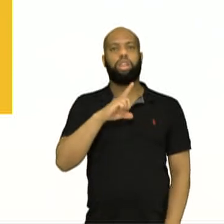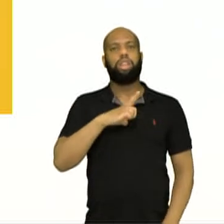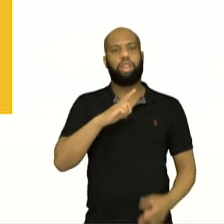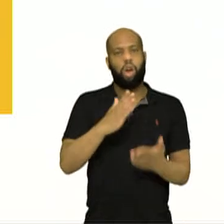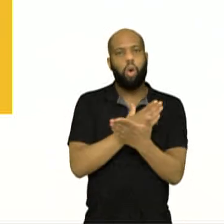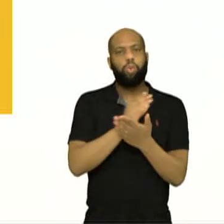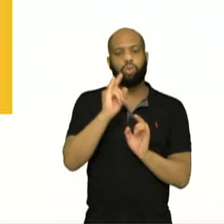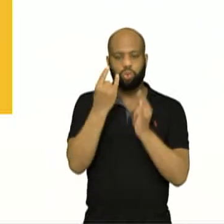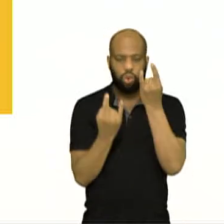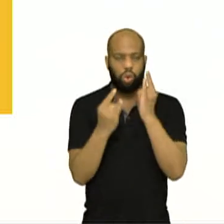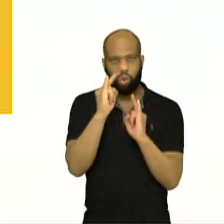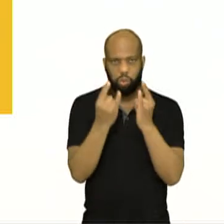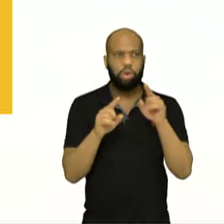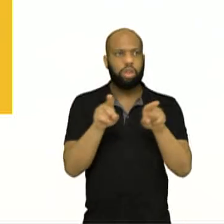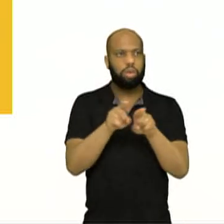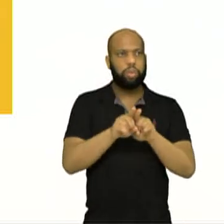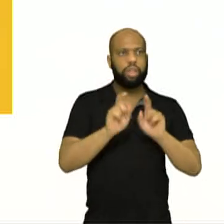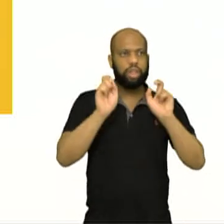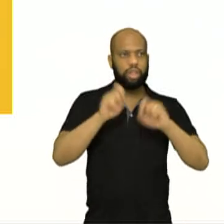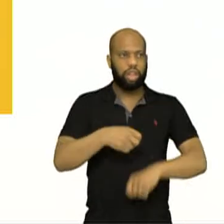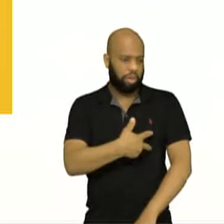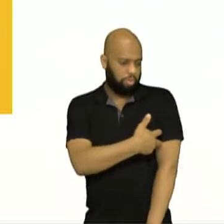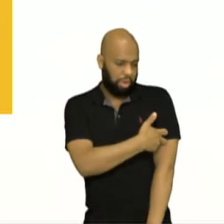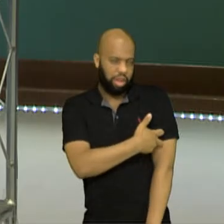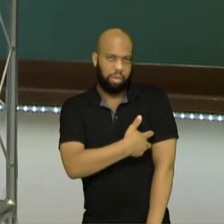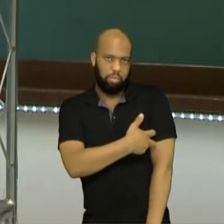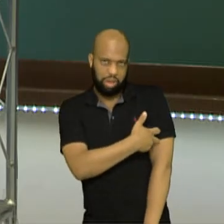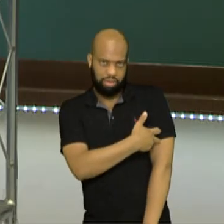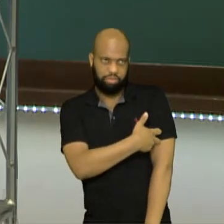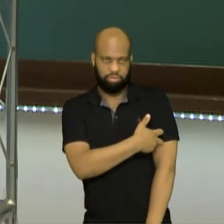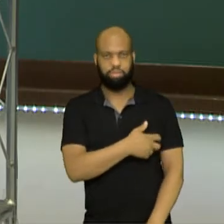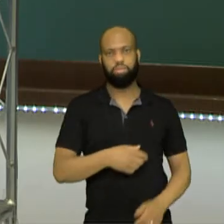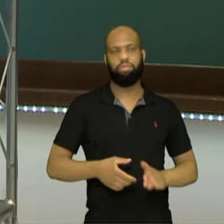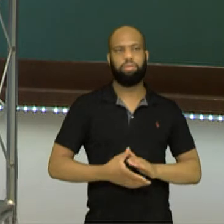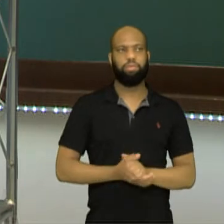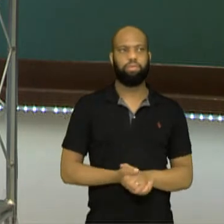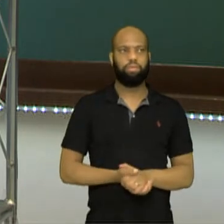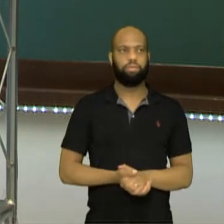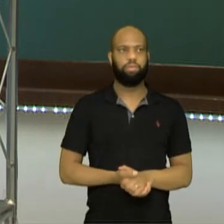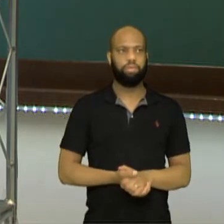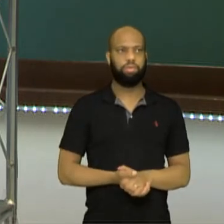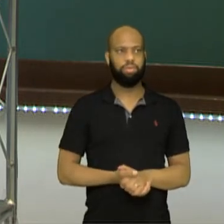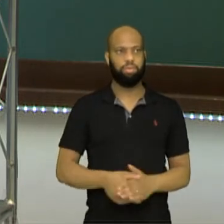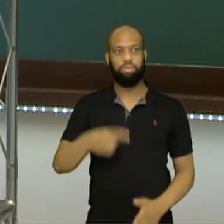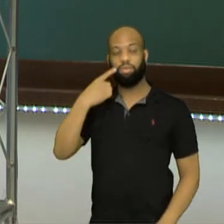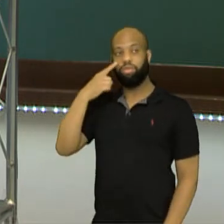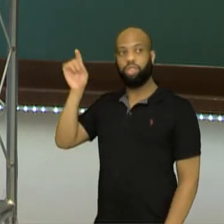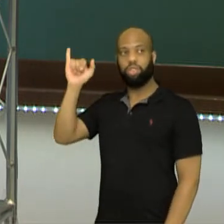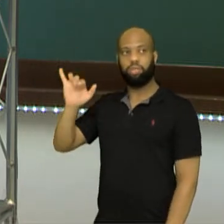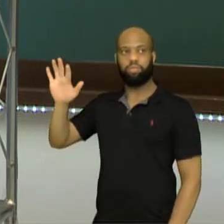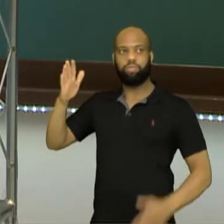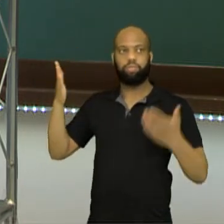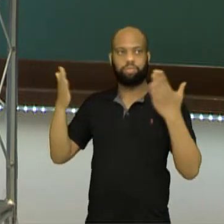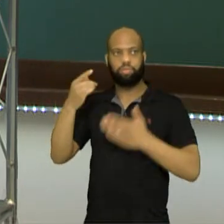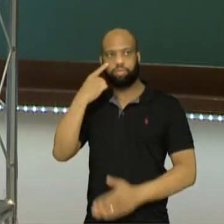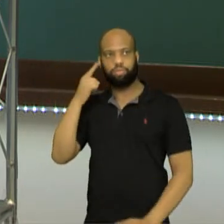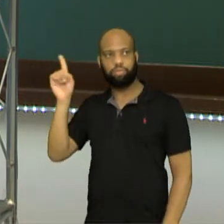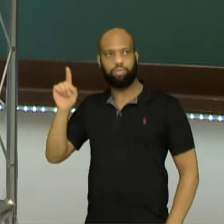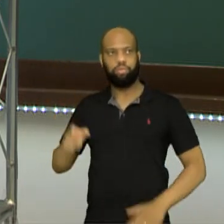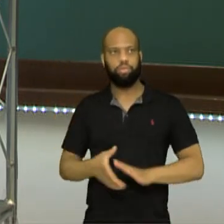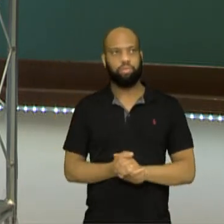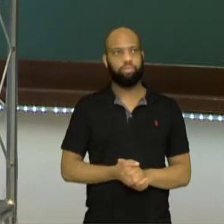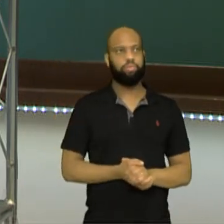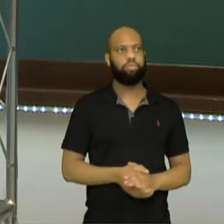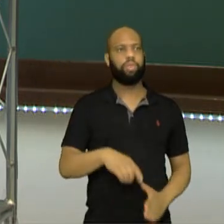medroxiprogesterona, que é uma progestina que pode ser aplicada nos músculos ou também sob a pele. Tá? E aqui as imagens que eu falei para vocês.